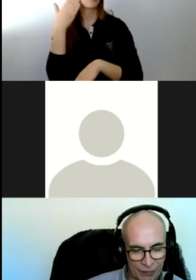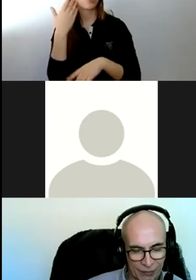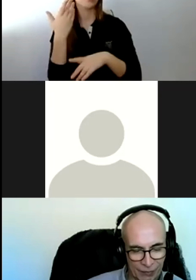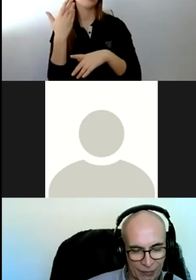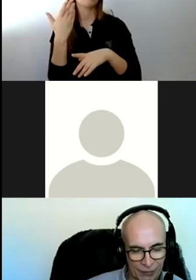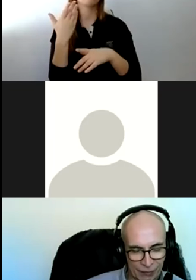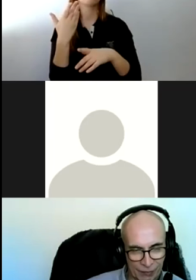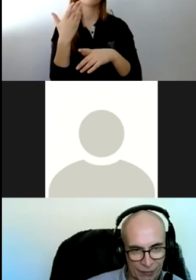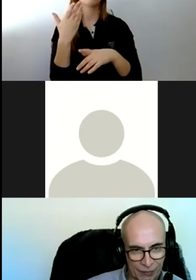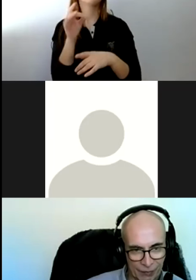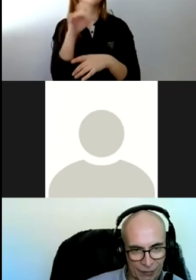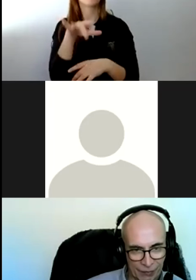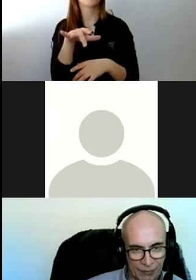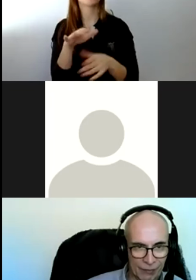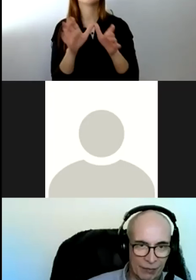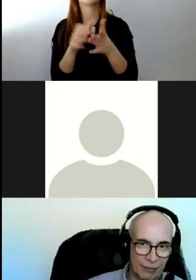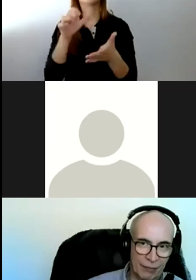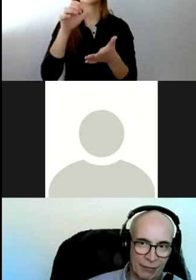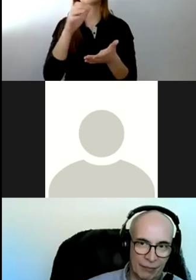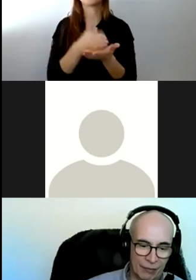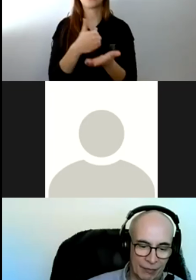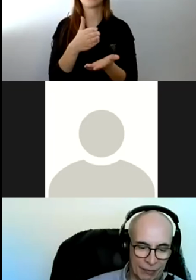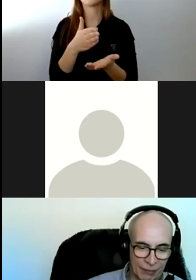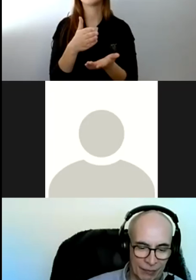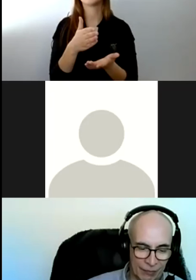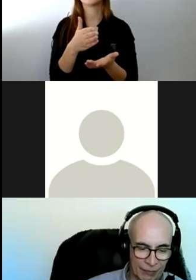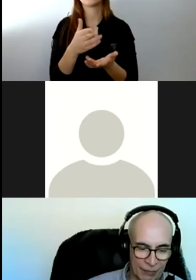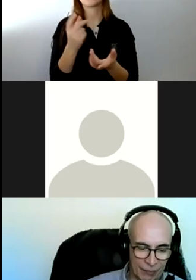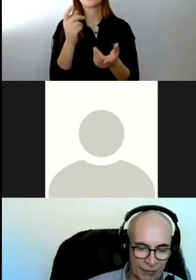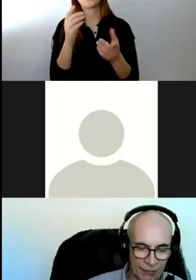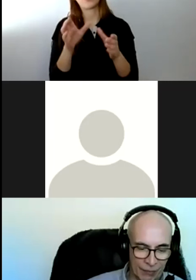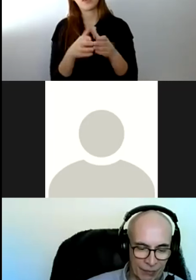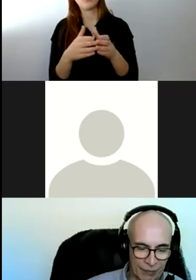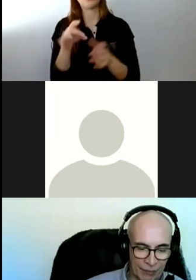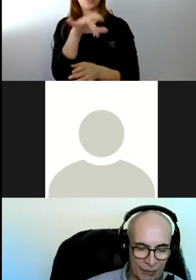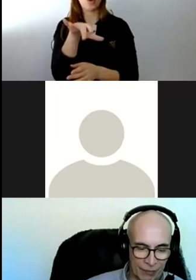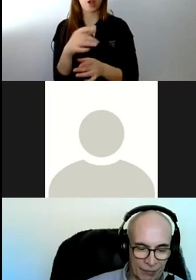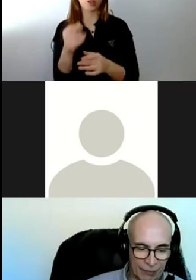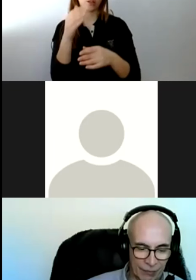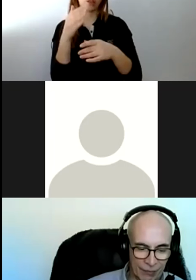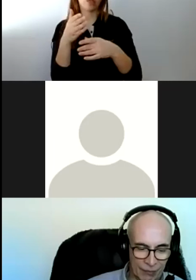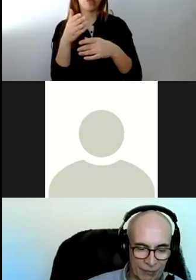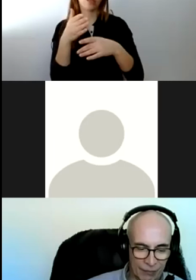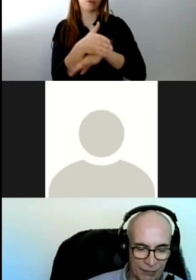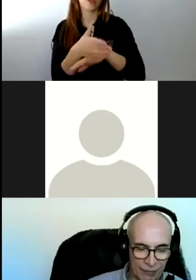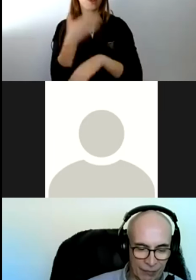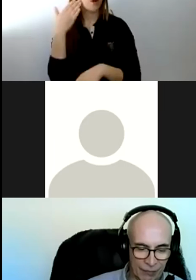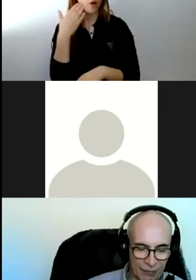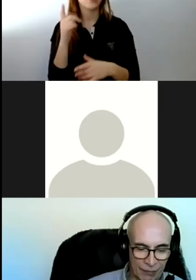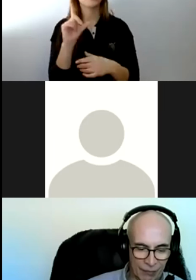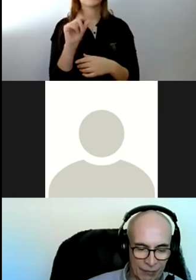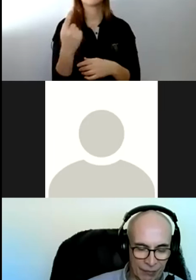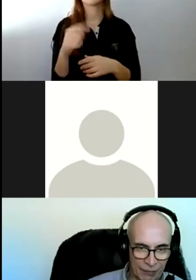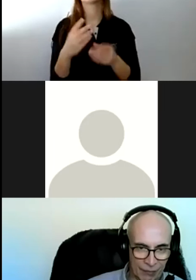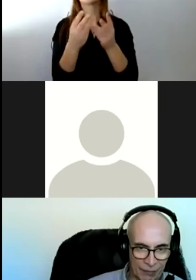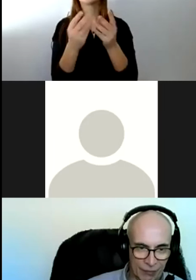de escolas com as equipas locais de intervenção precoce, e os centros de recursos de tecnologia de